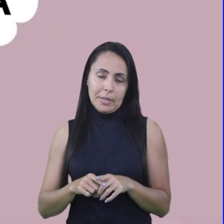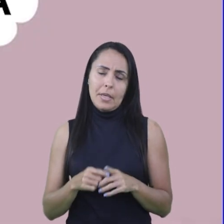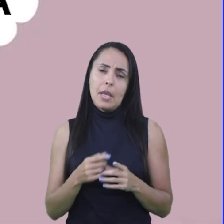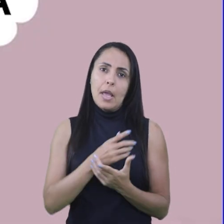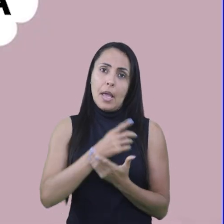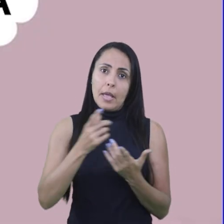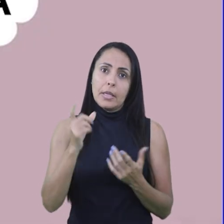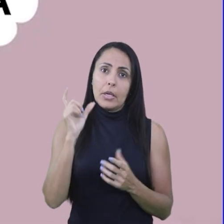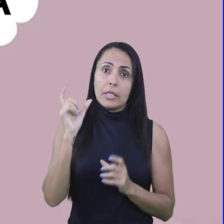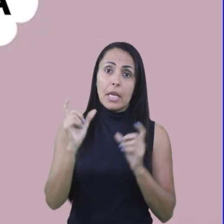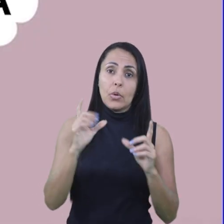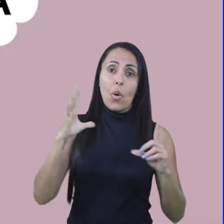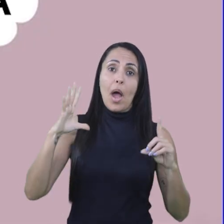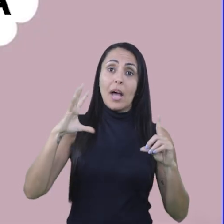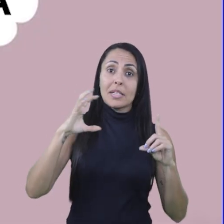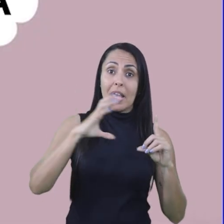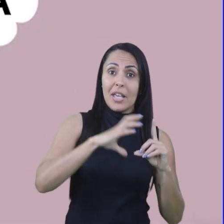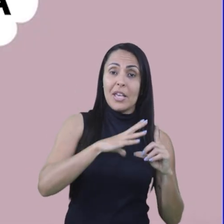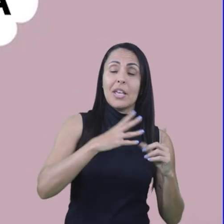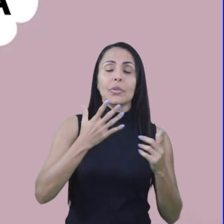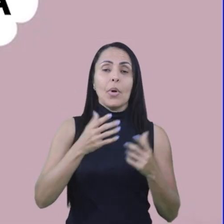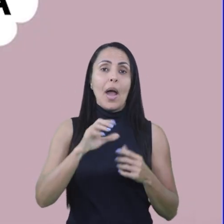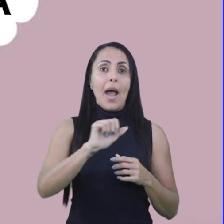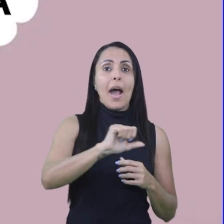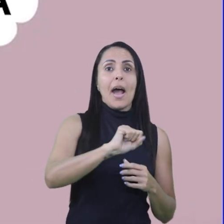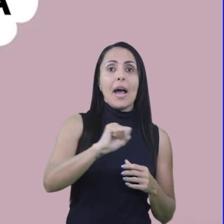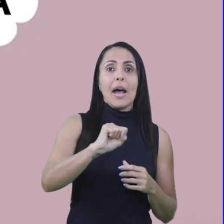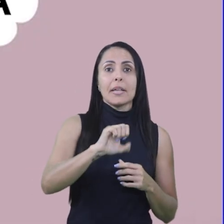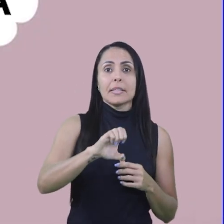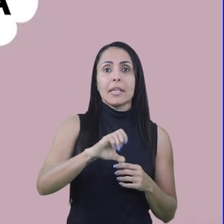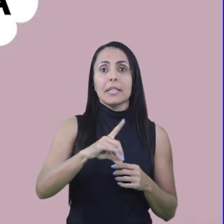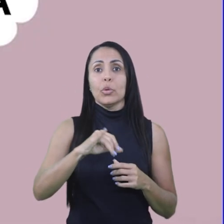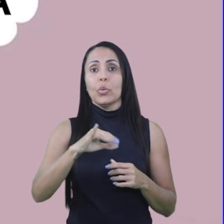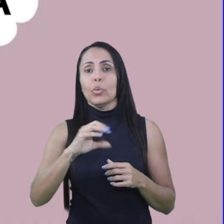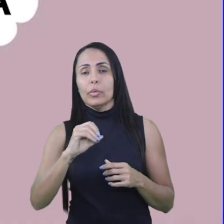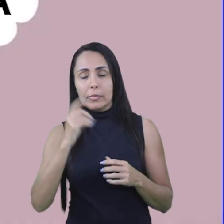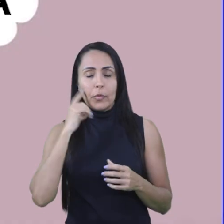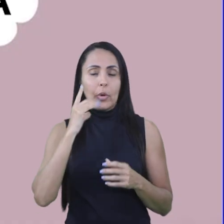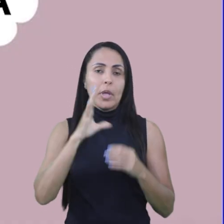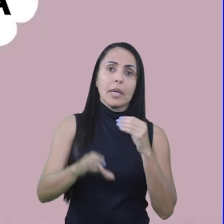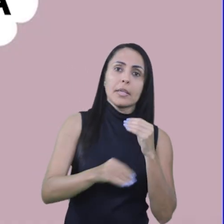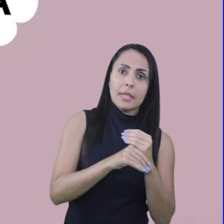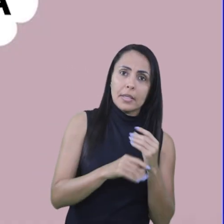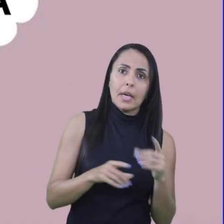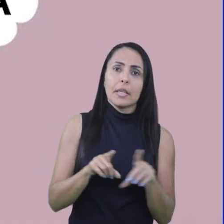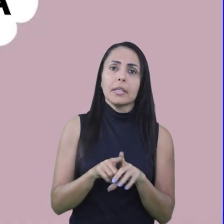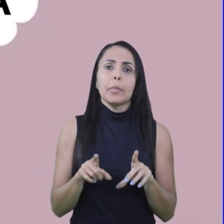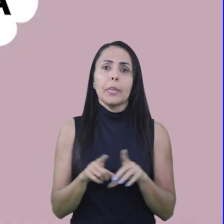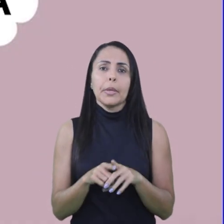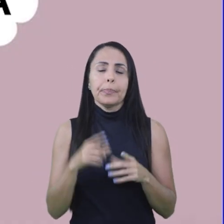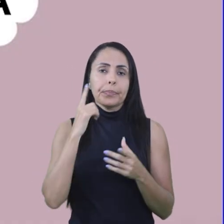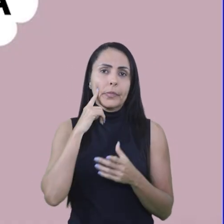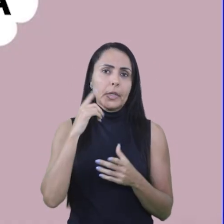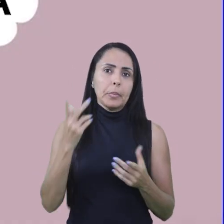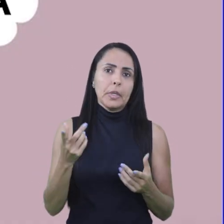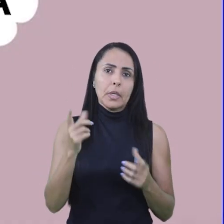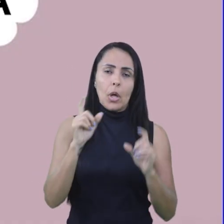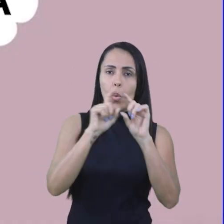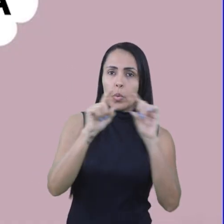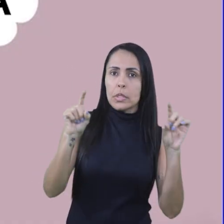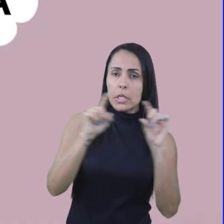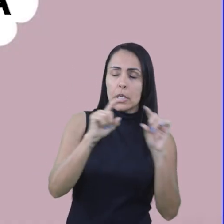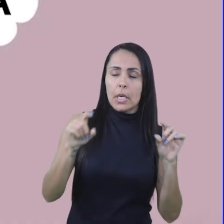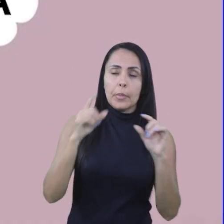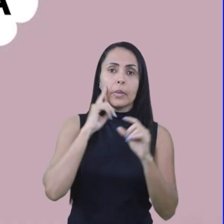e Assédios, né? Essa palavra assédio foi acrescentada recentemente, mas a sigla permaneceu o mesmo, então fica aí um